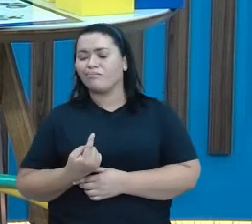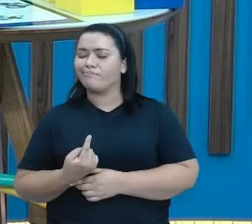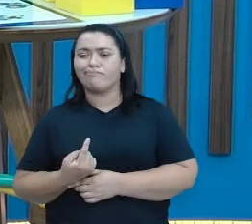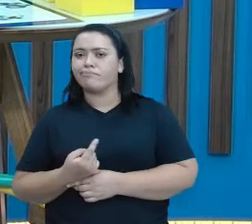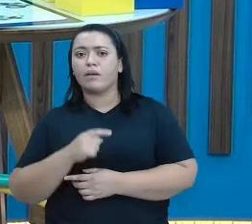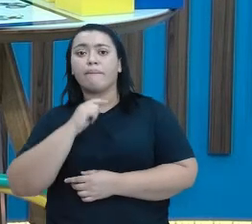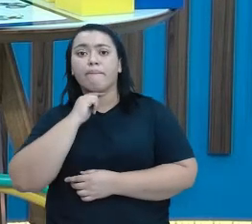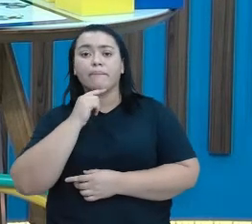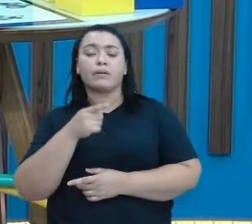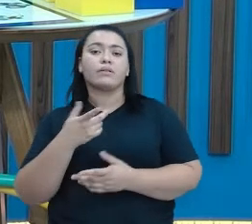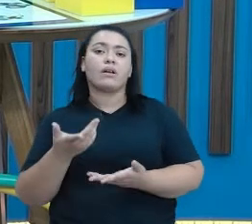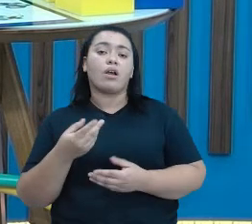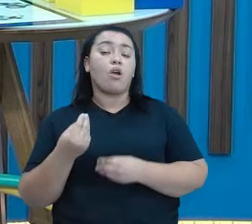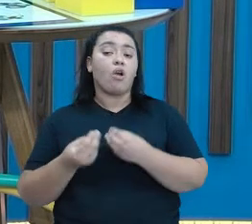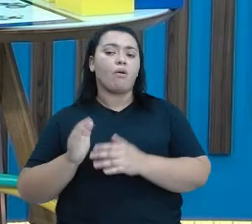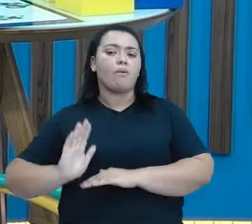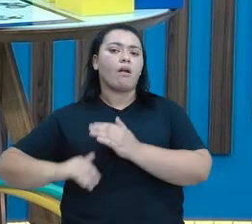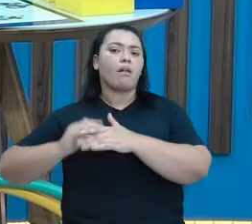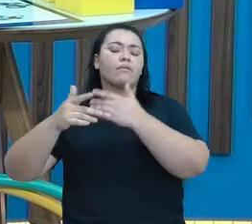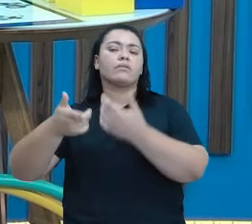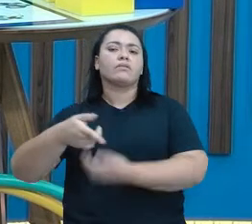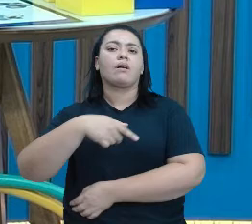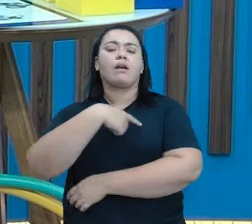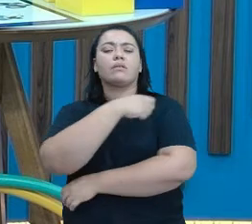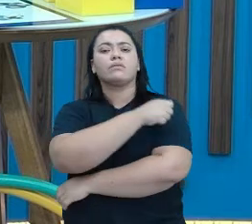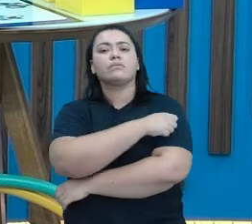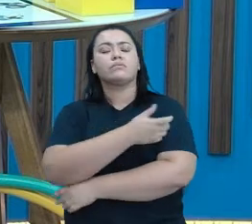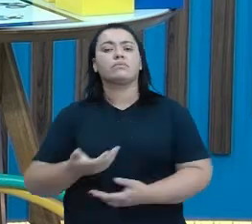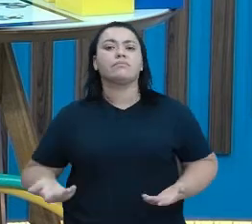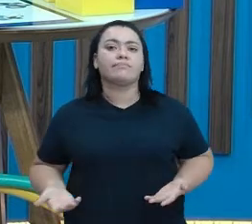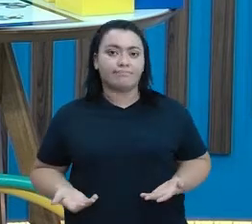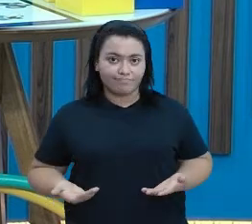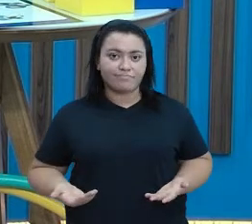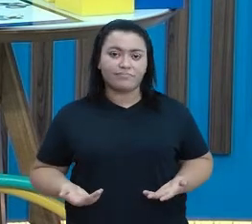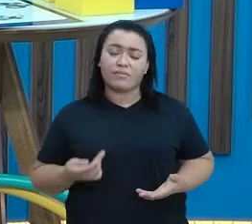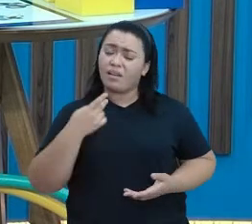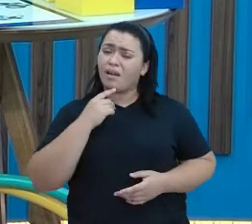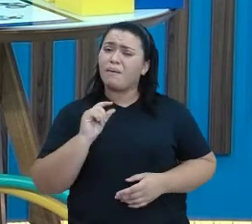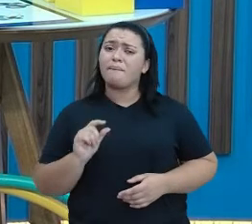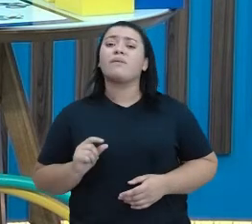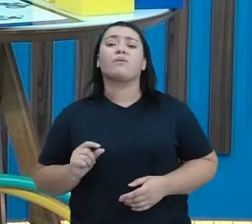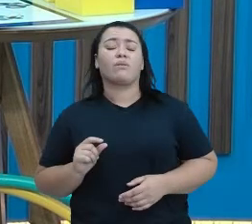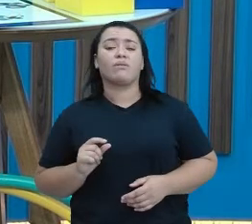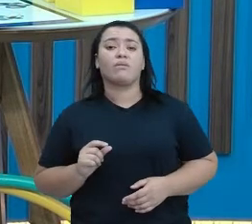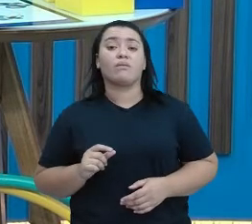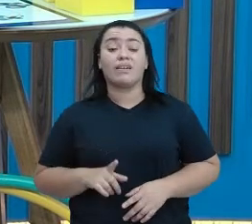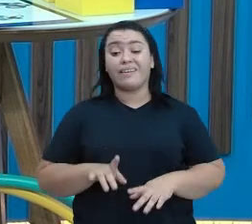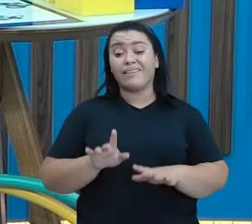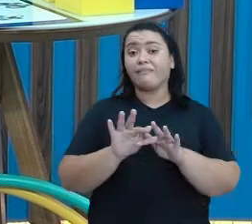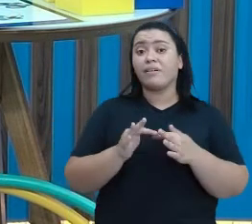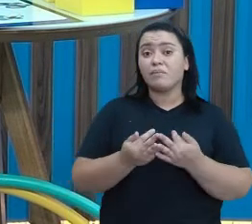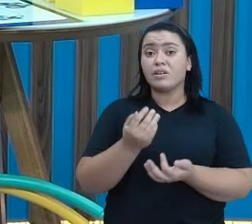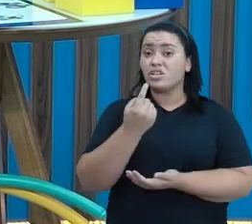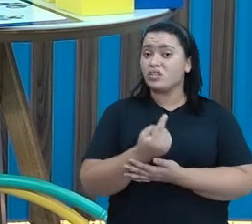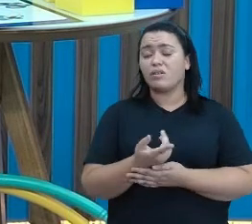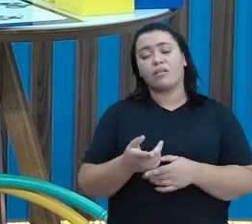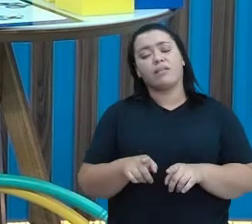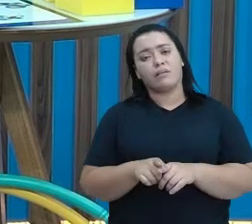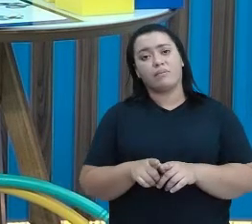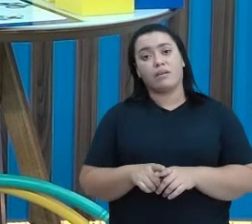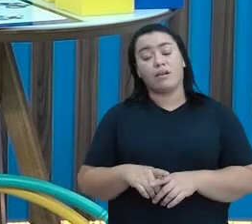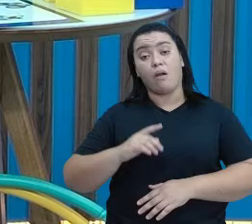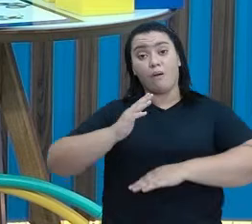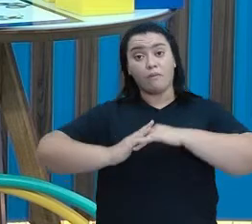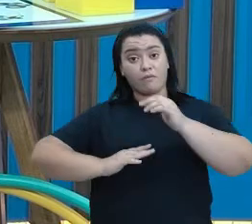também, a evolução desse estudante também vai ser muito pequena. E a família também. Então, o profissional